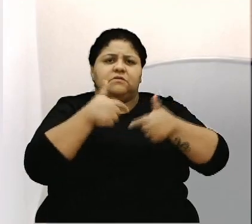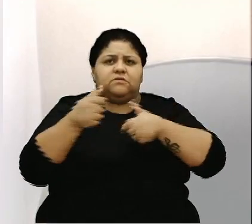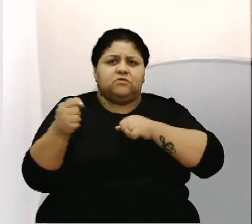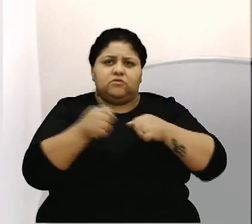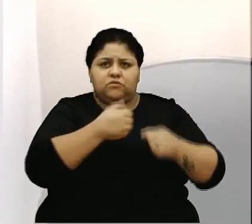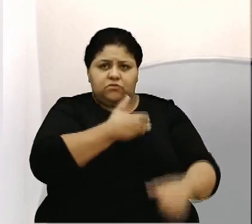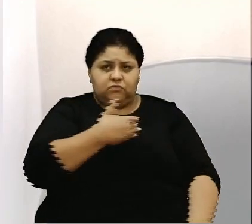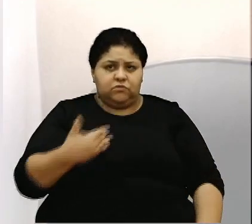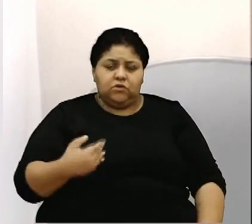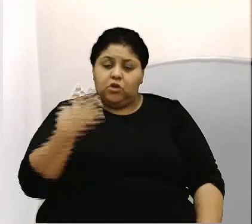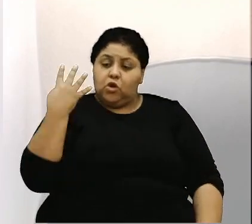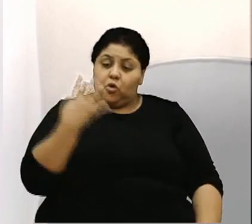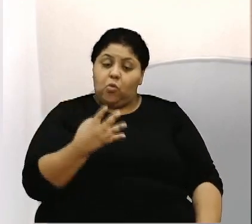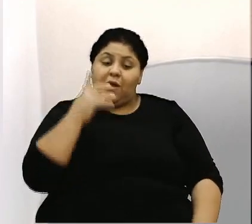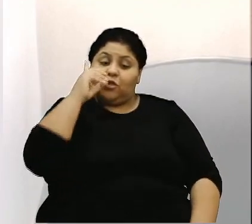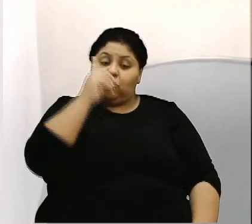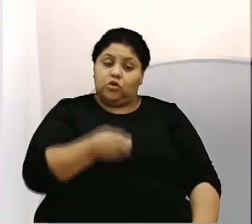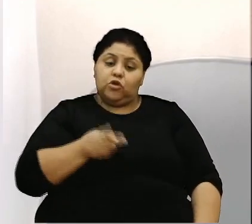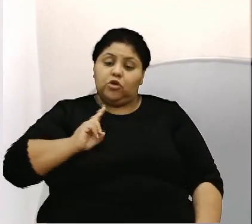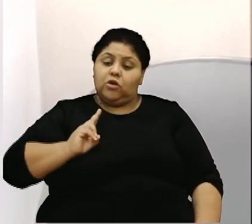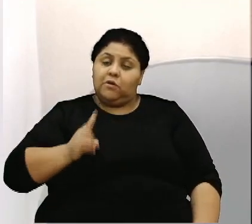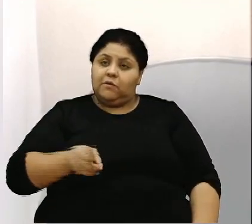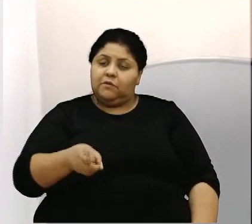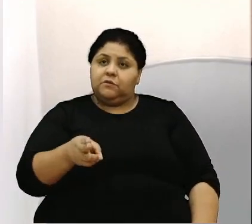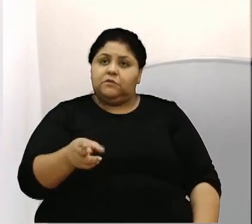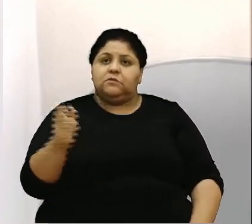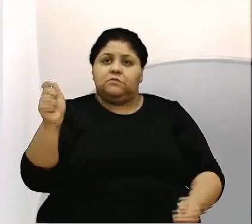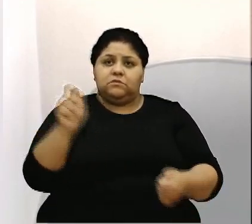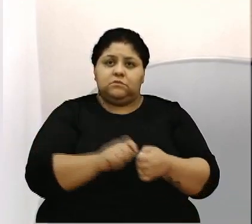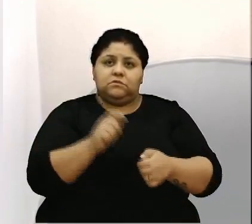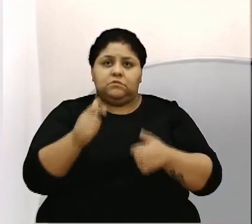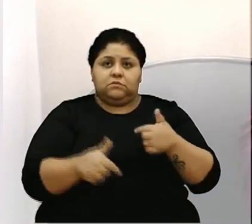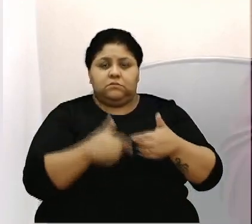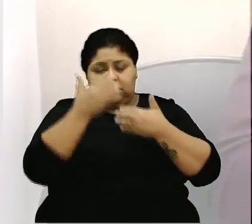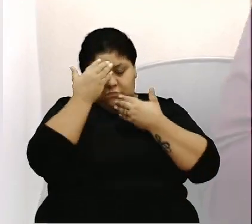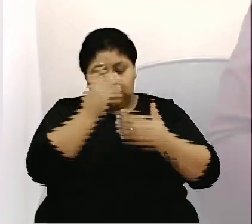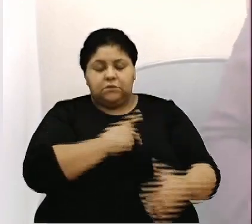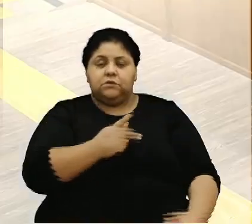público pelos 4 anos de mandato. E vamos continuar fazendo o nosso trabalho. Muito obrigado, senhora presidente.